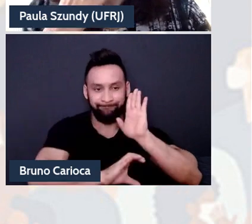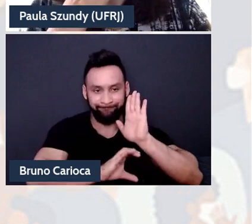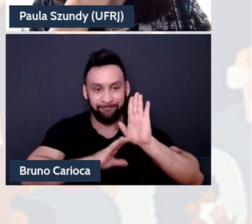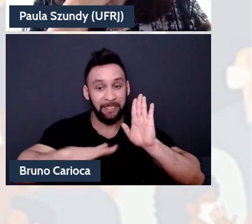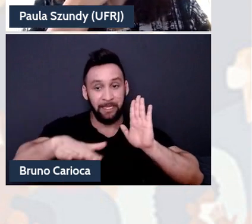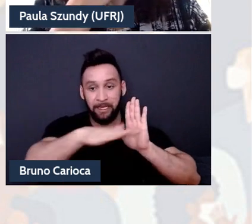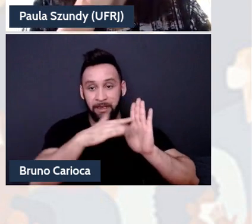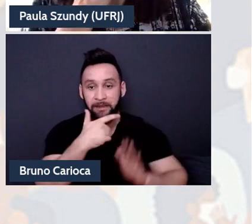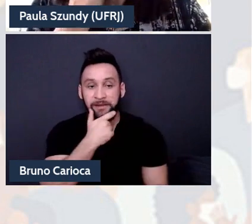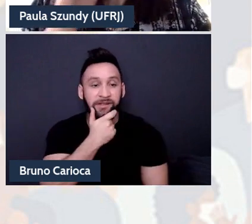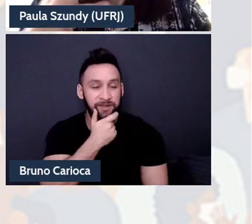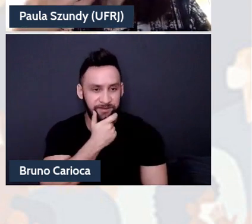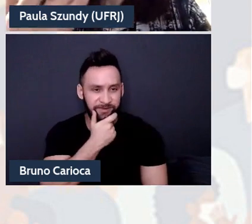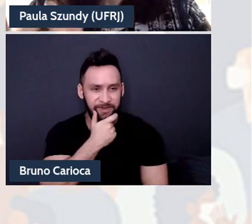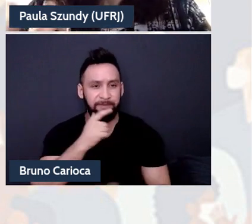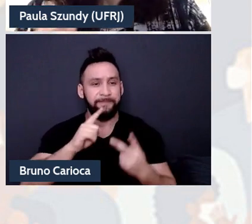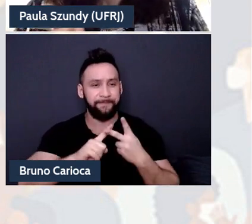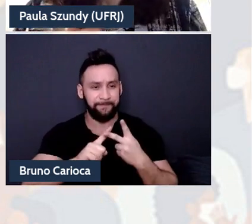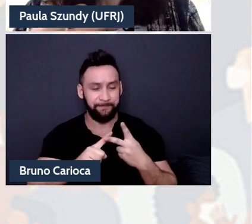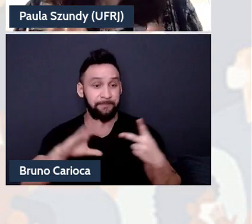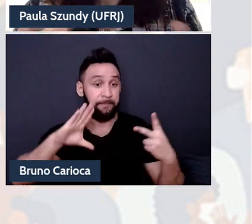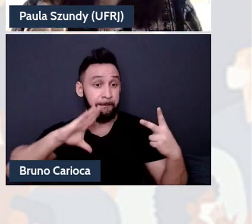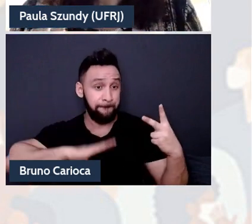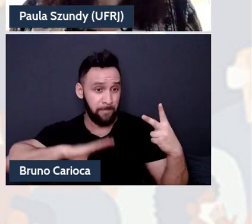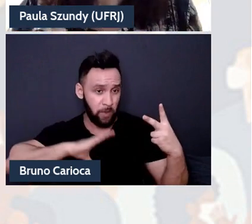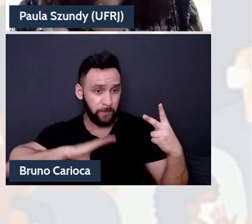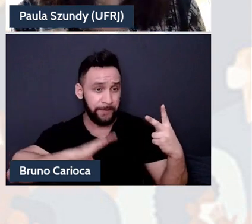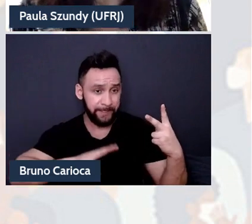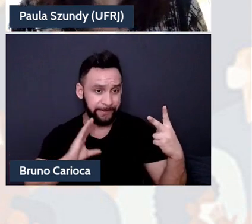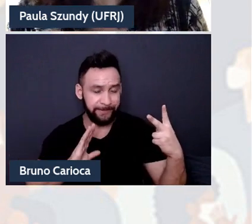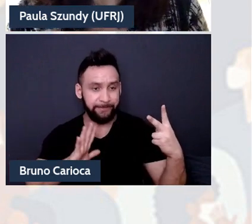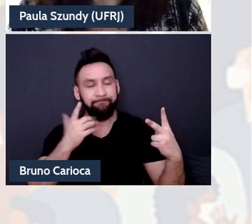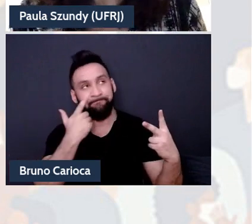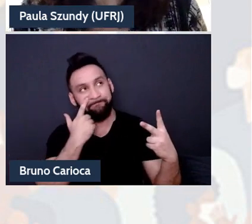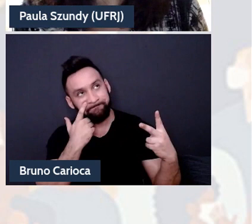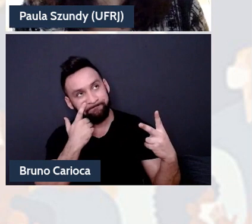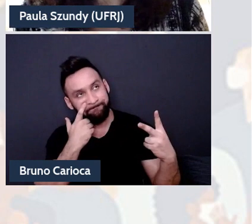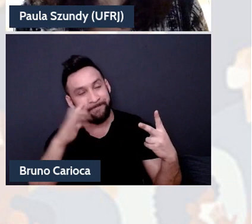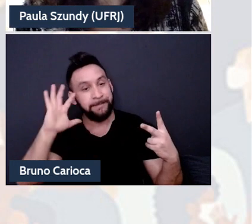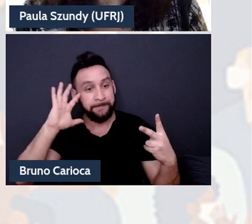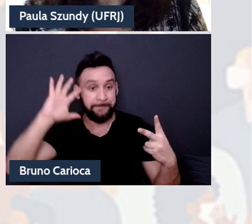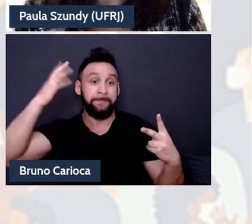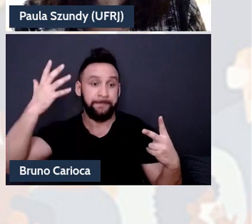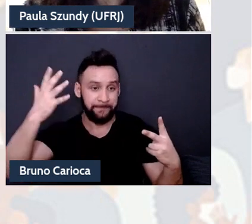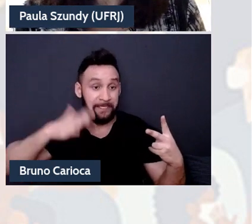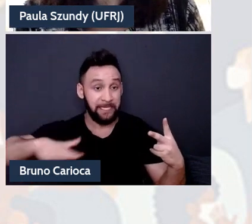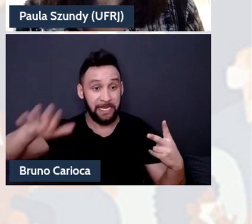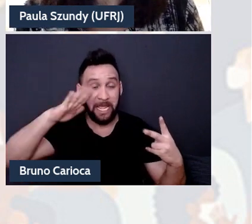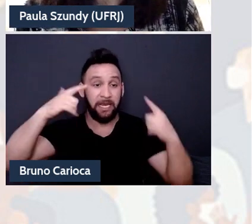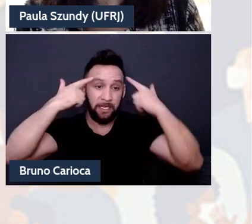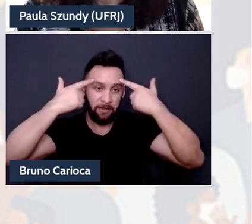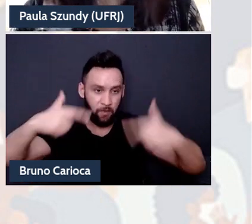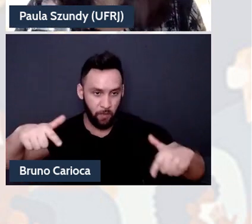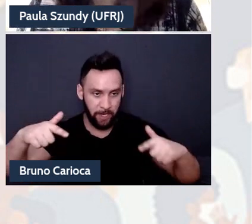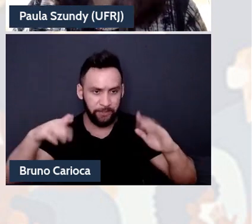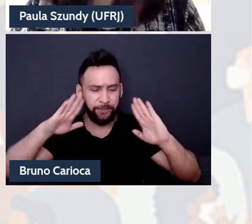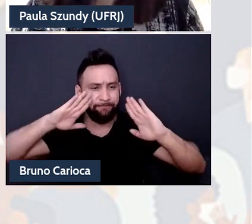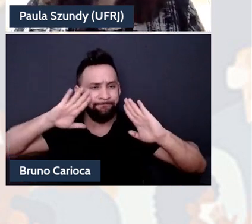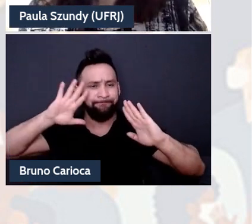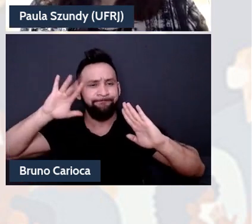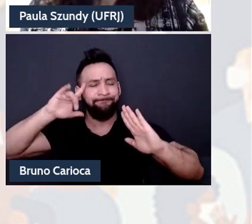inglesa e língua portuguesa, mas eu vou focar na área de linguagens e mais